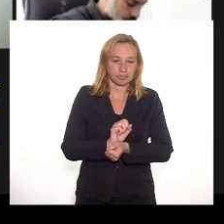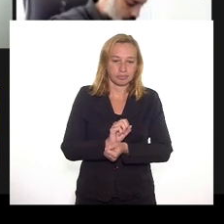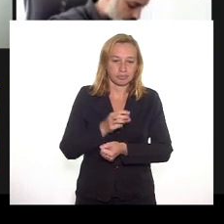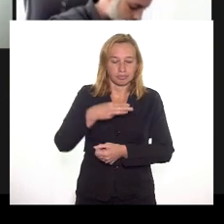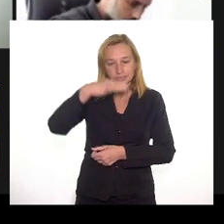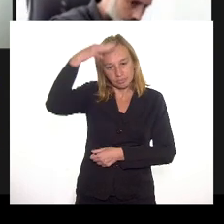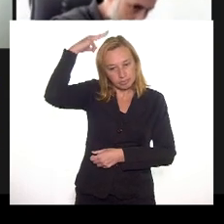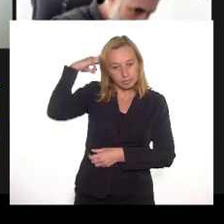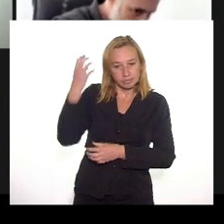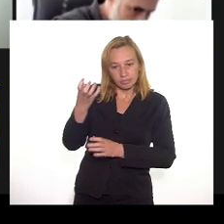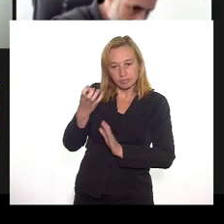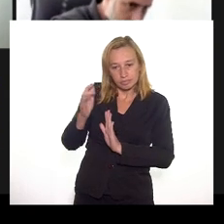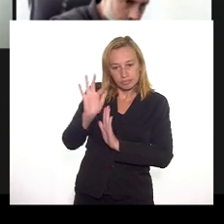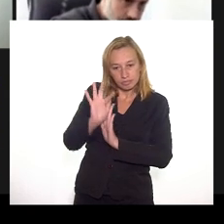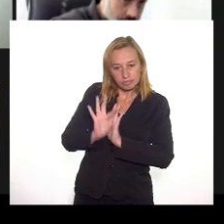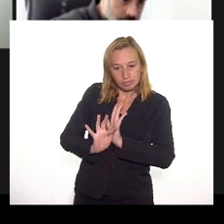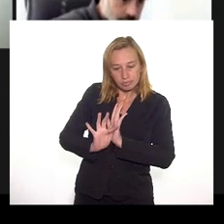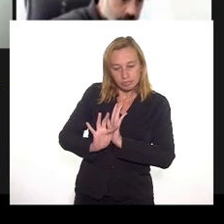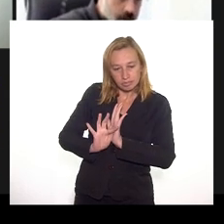o texto